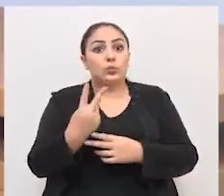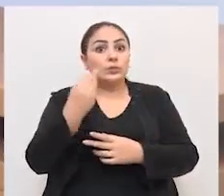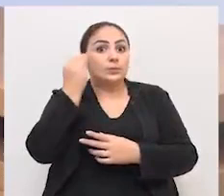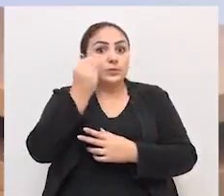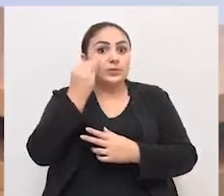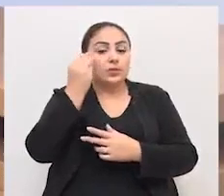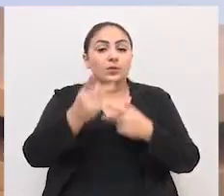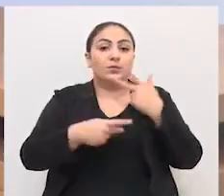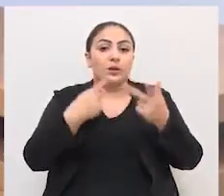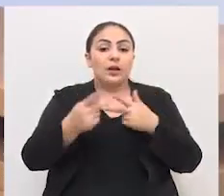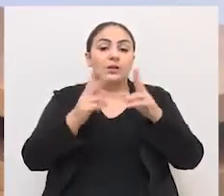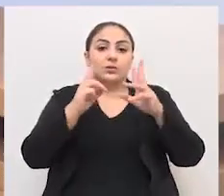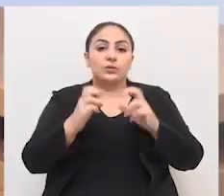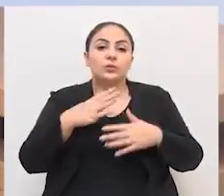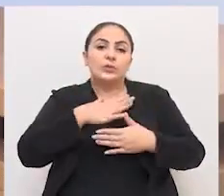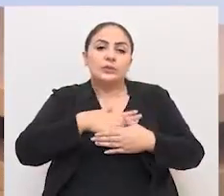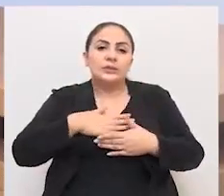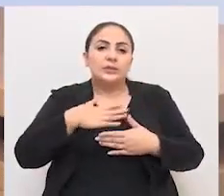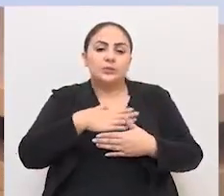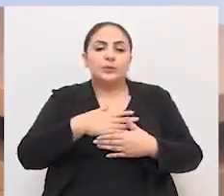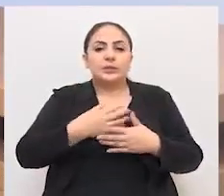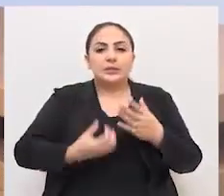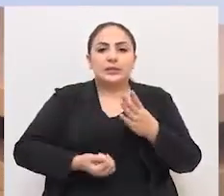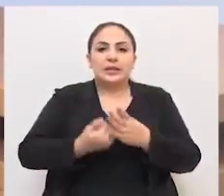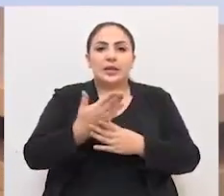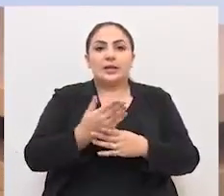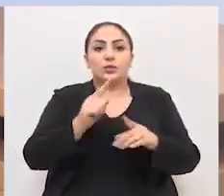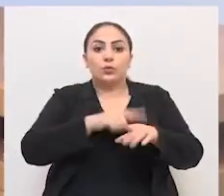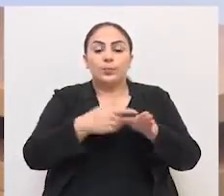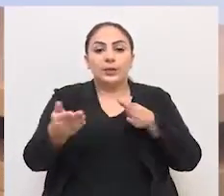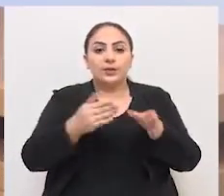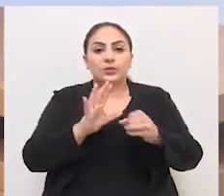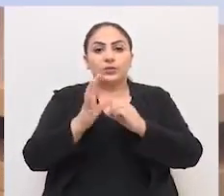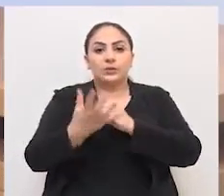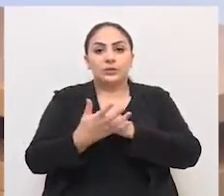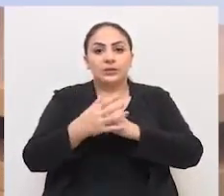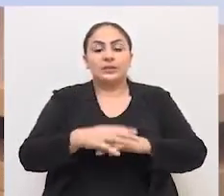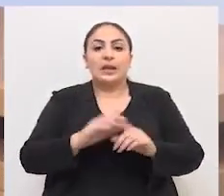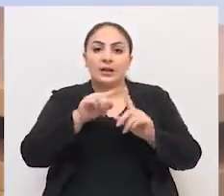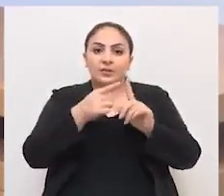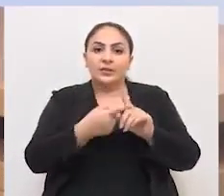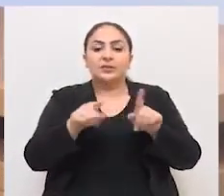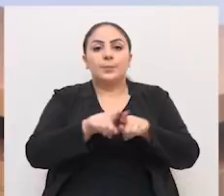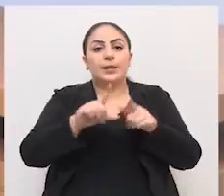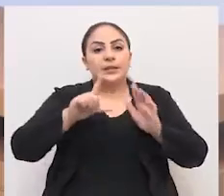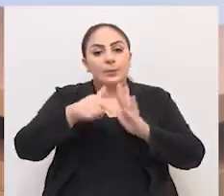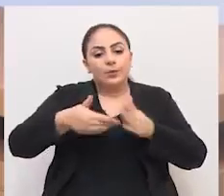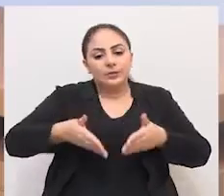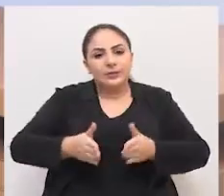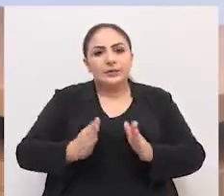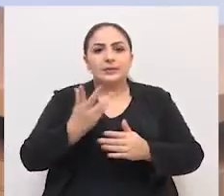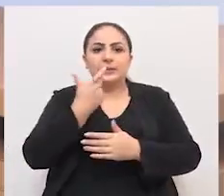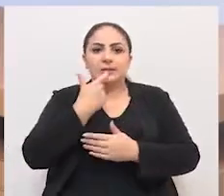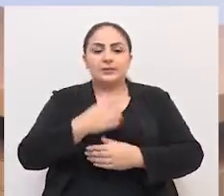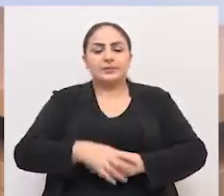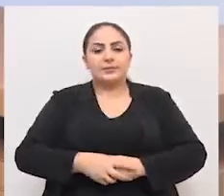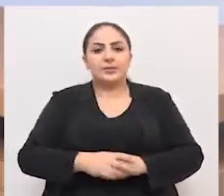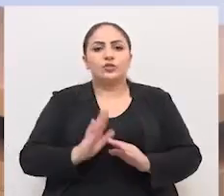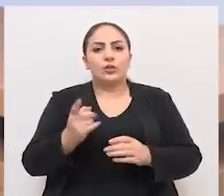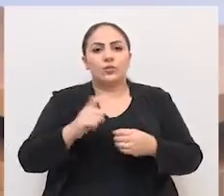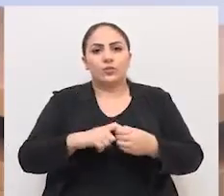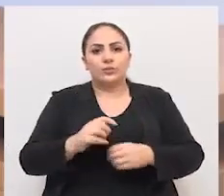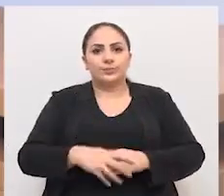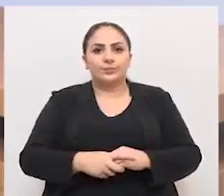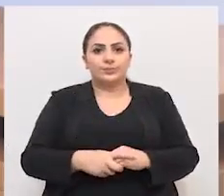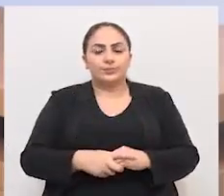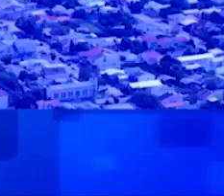duas psicólogas irão falar sobre os sentimentos gerados pela pandemia na gravidez e também no puerpério.